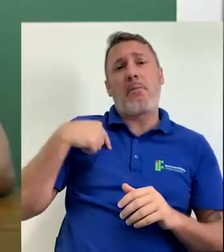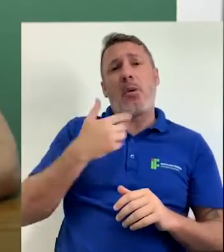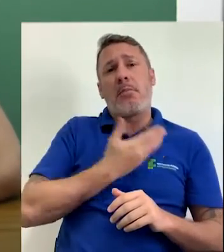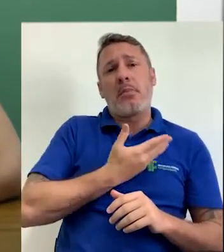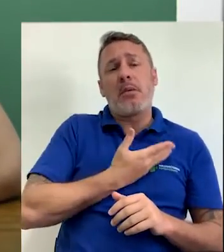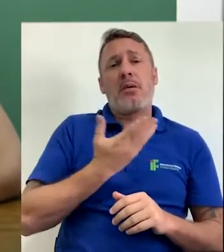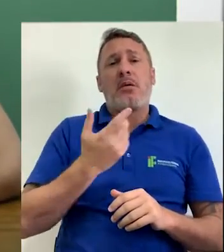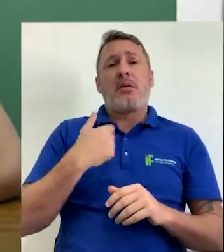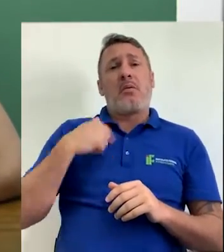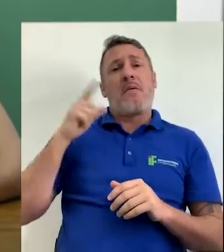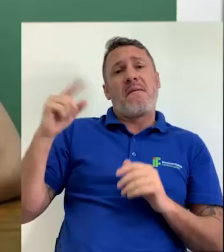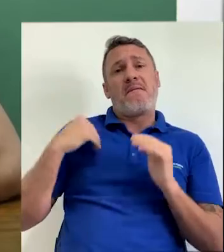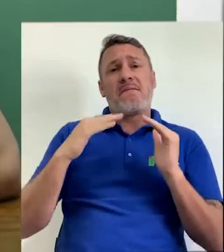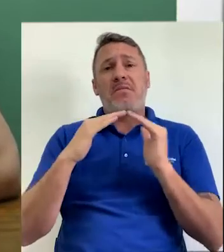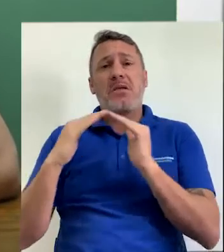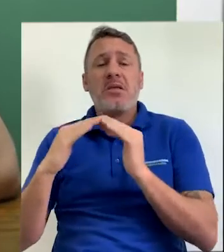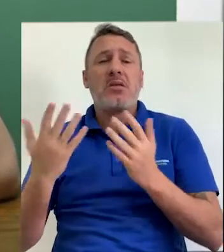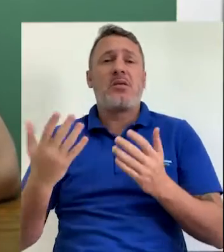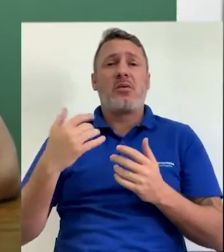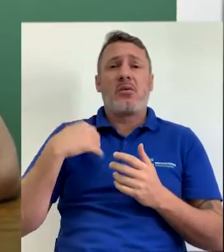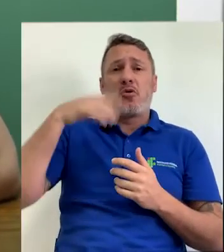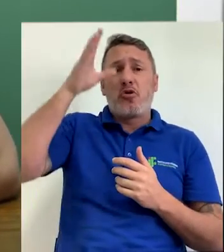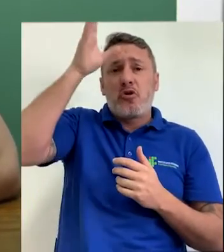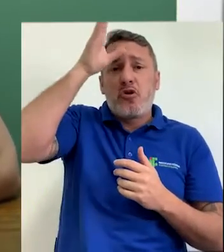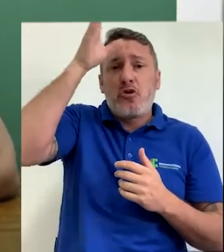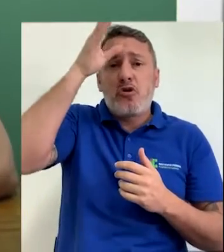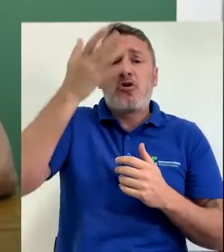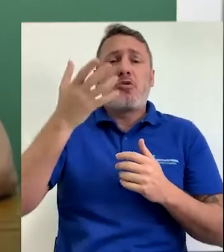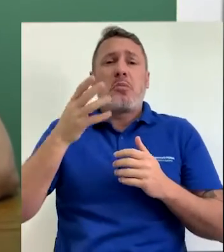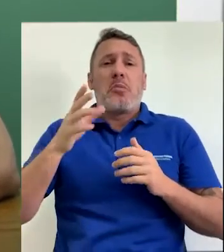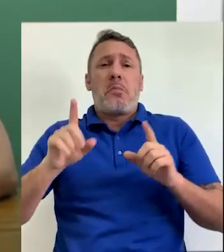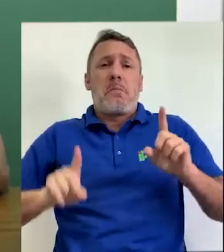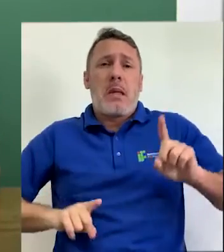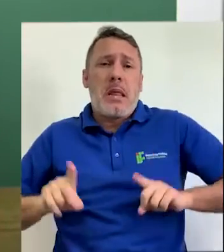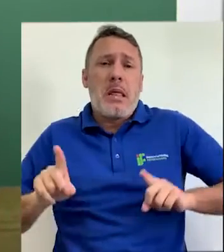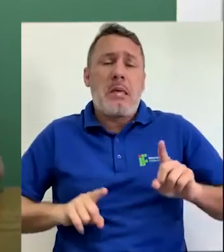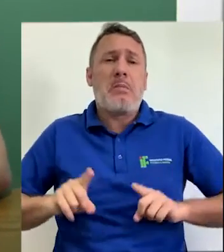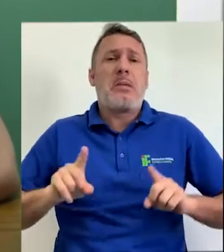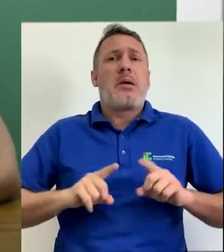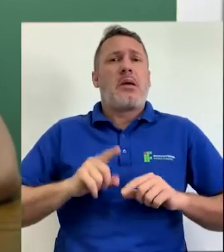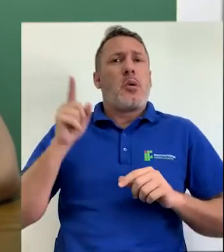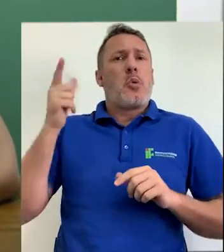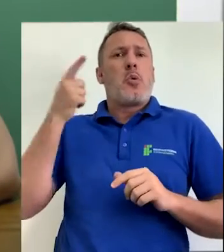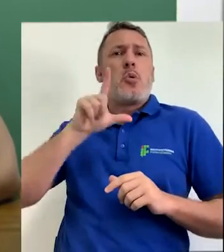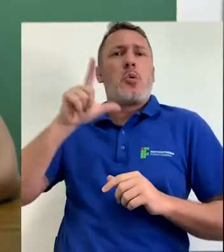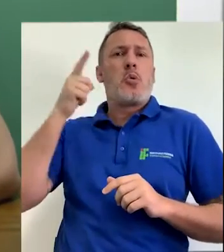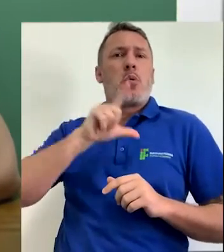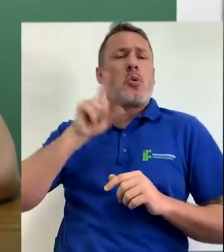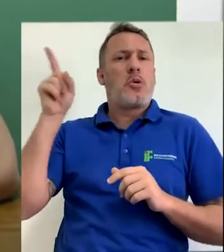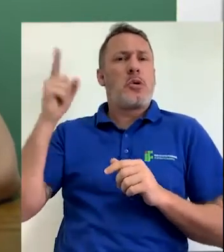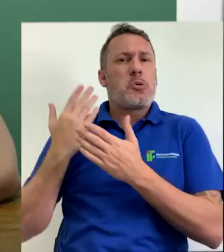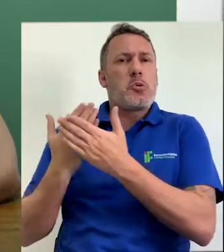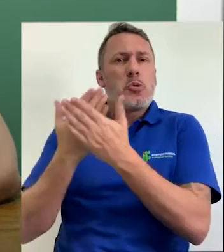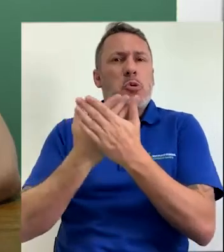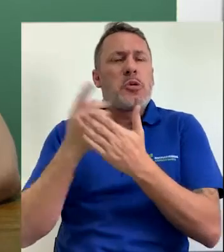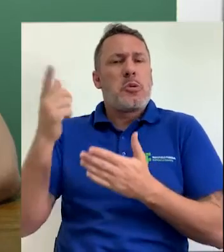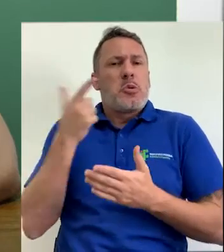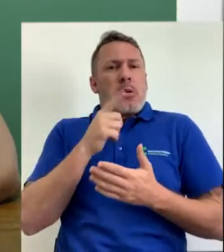o meu vizinho, o meu tio, a minha prima, ela consegue